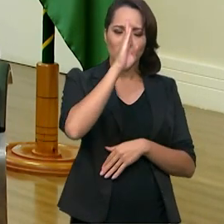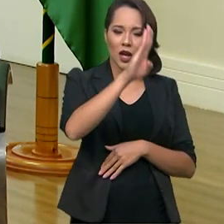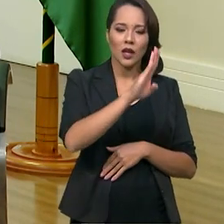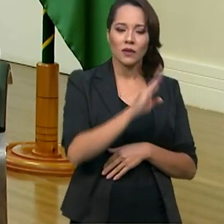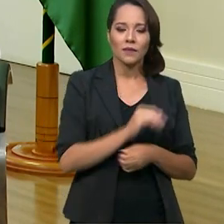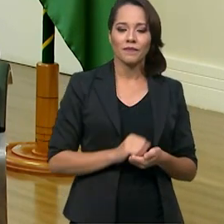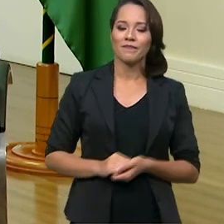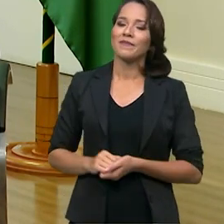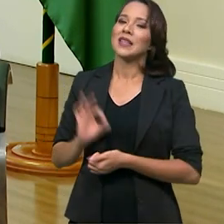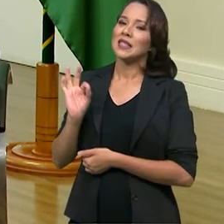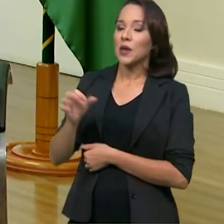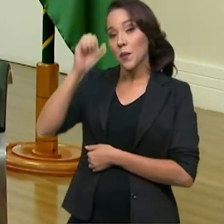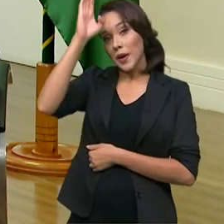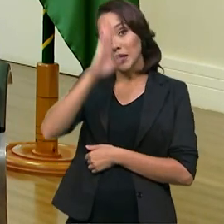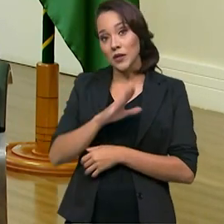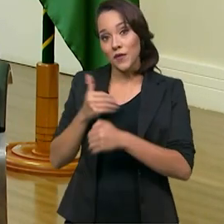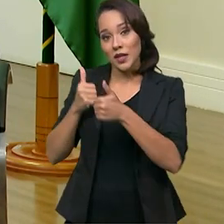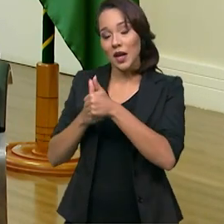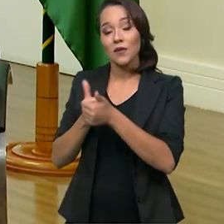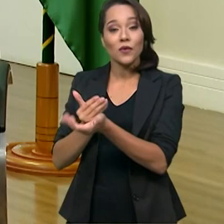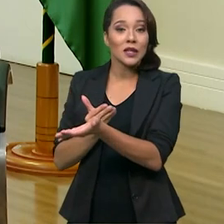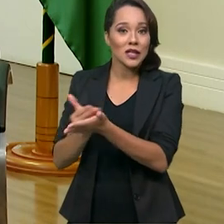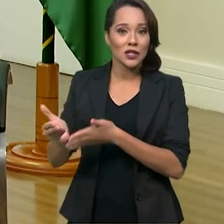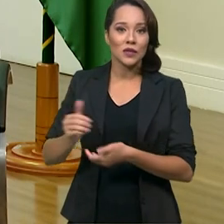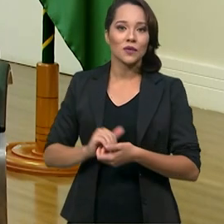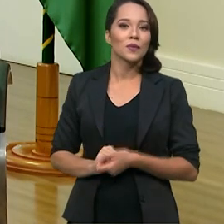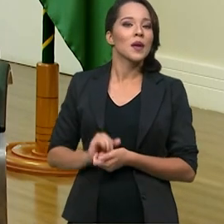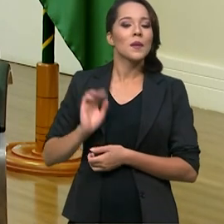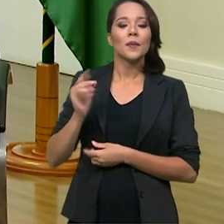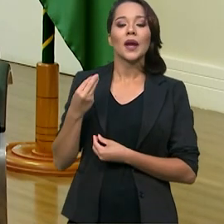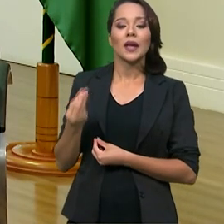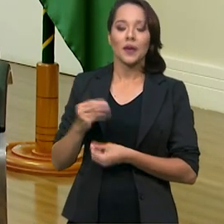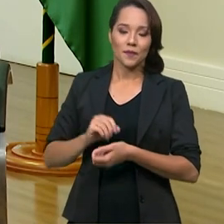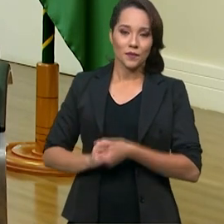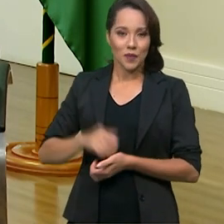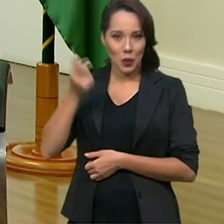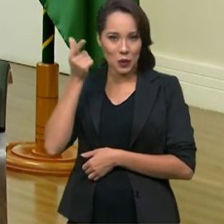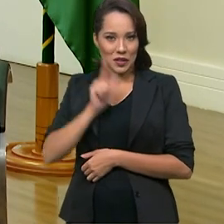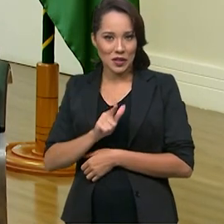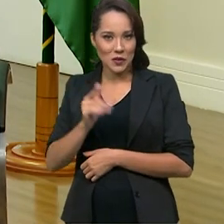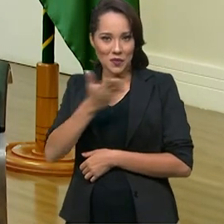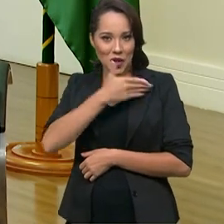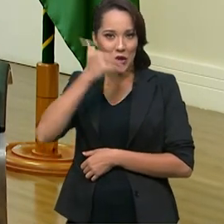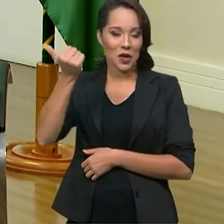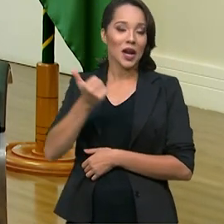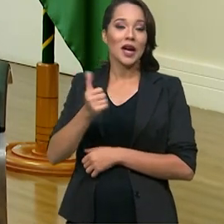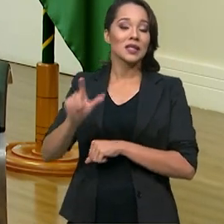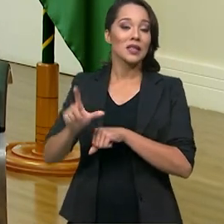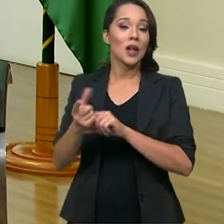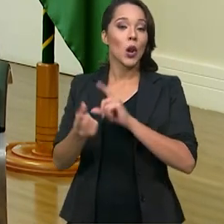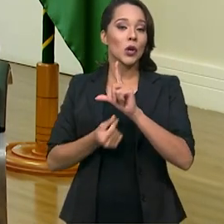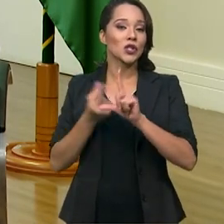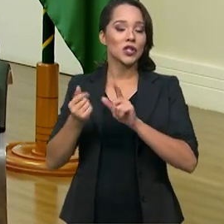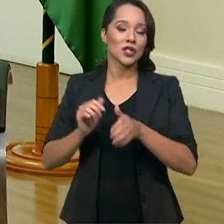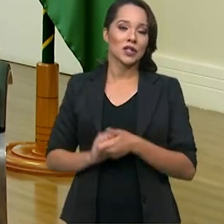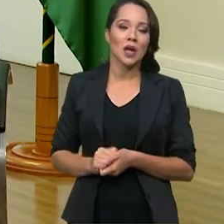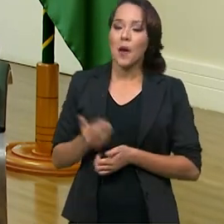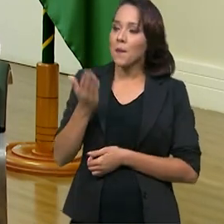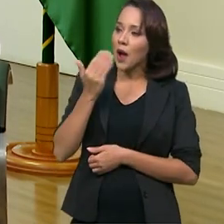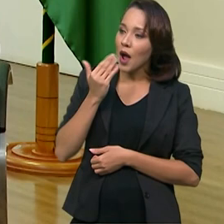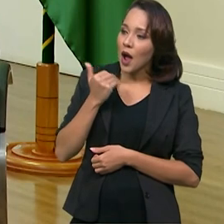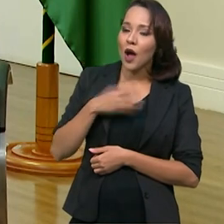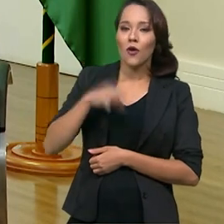Sem dúvida nenhuma. O Brasil Fraterno foi uma iniciativa para que justamente conseguíssemos melhorar essa logística, para que os